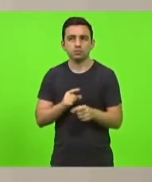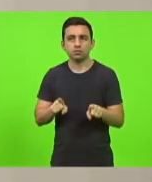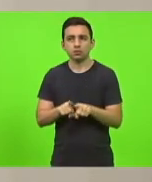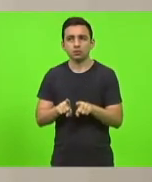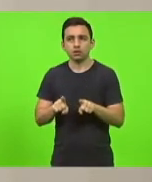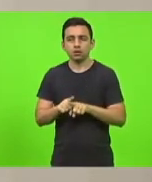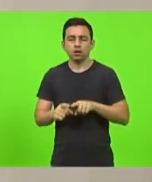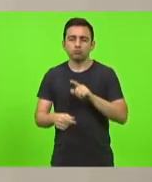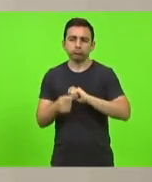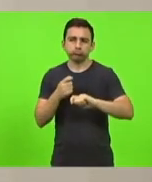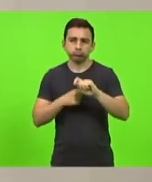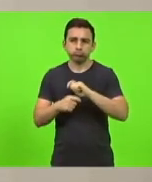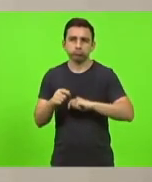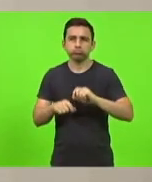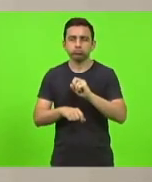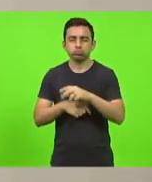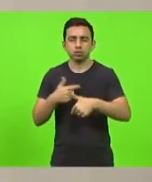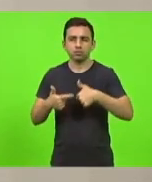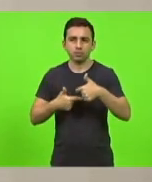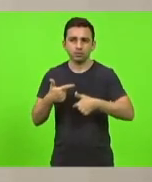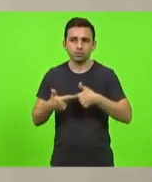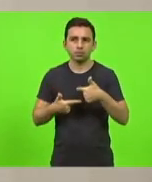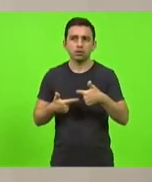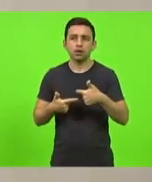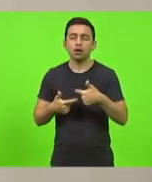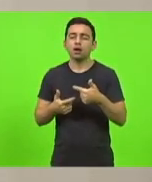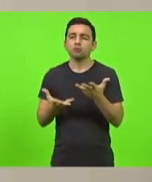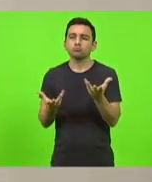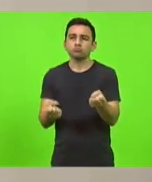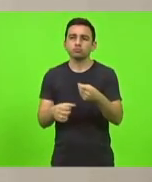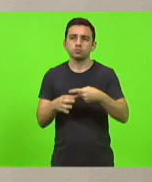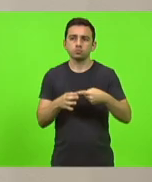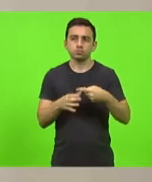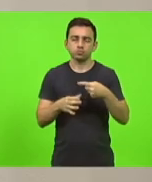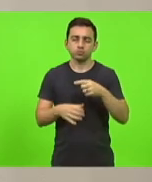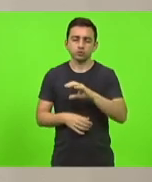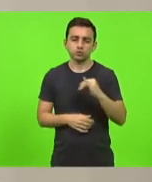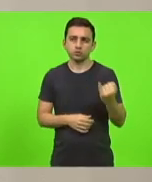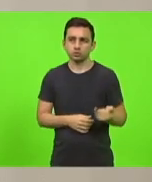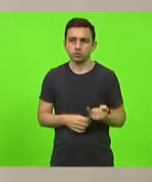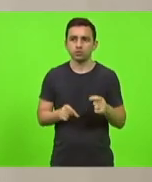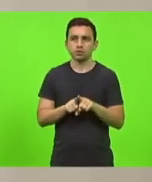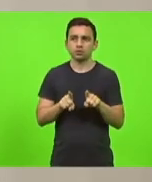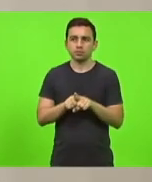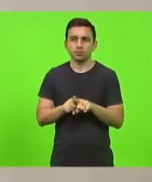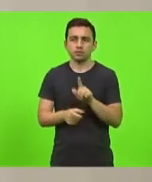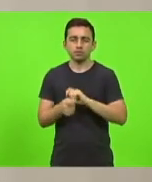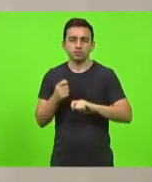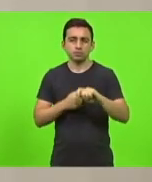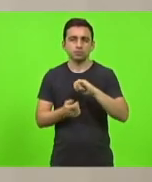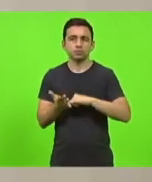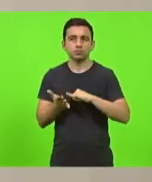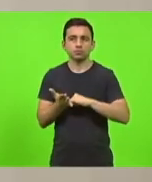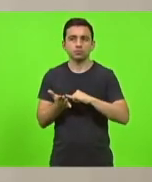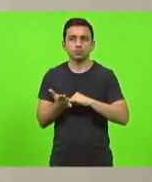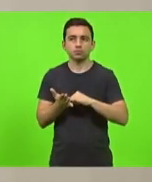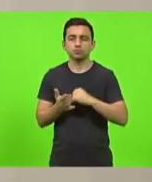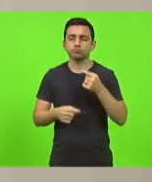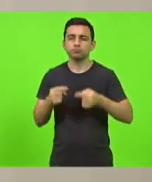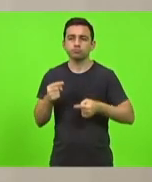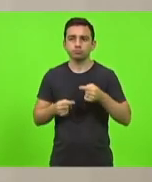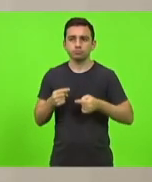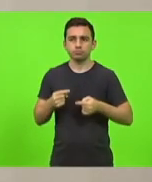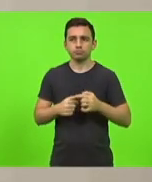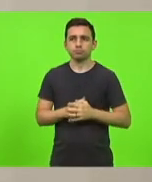Estado de Santa Catarina, com pareceres favoráveis às comissões de Constituição, Justiça e Finanças e Tributação. Em discussão.